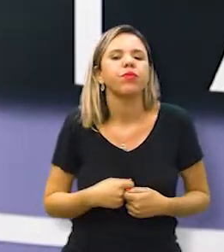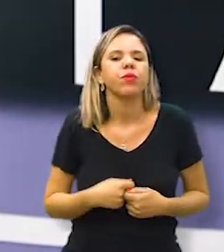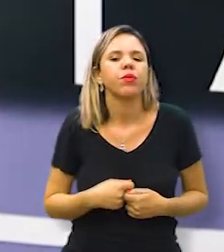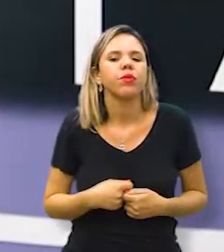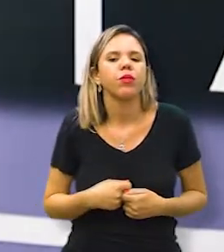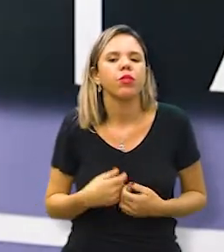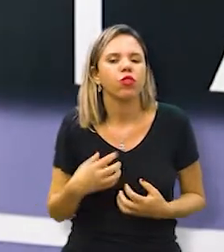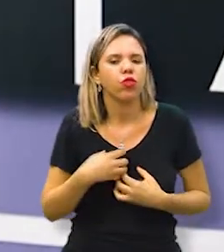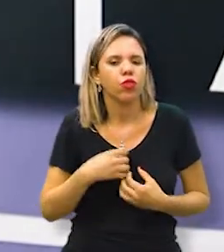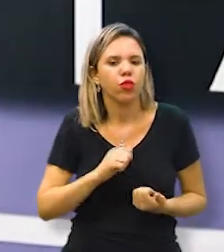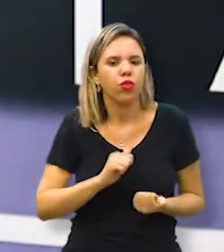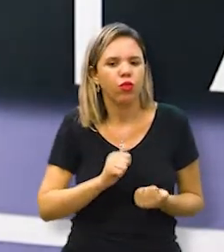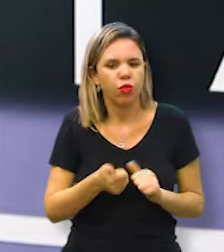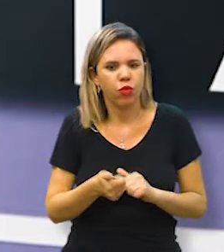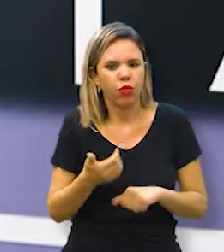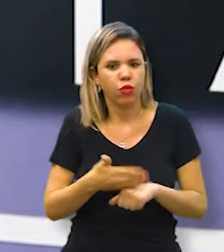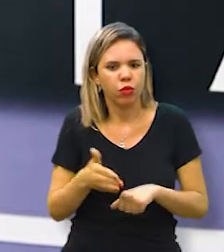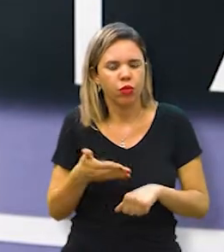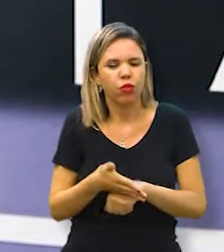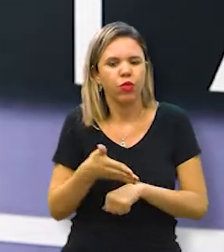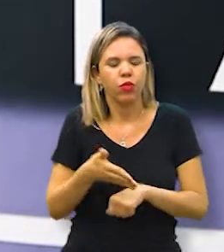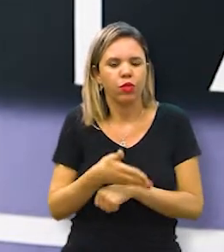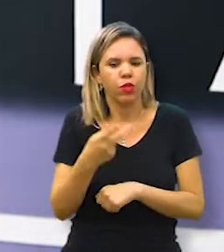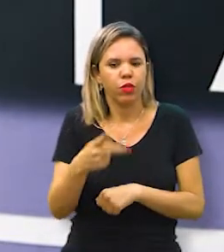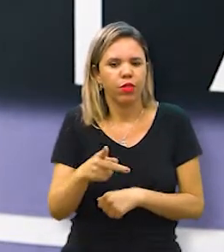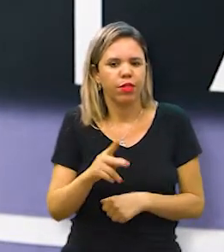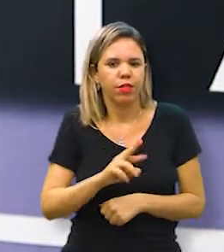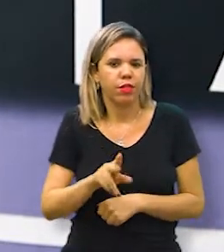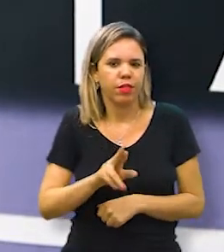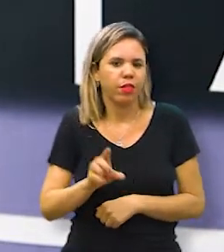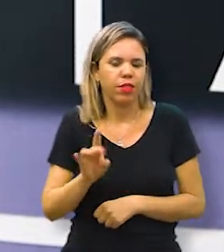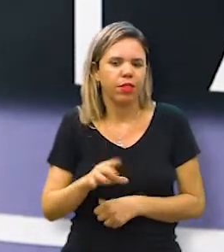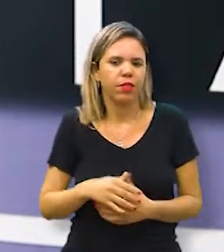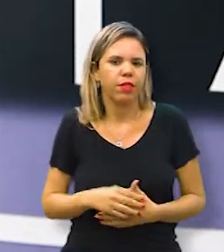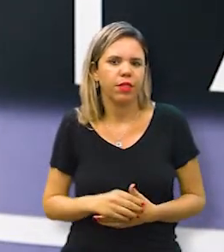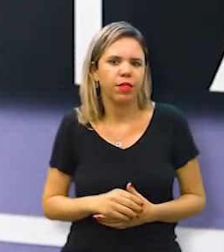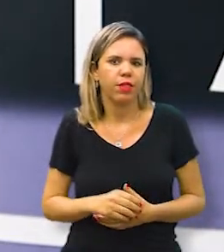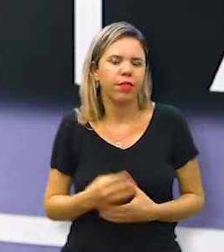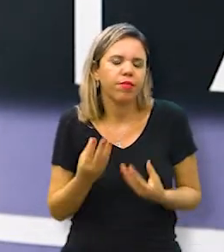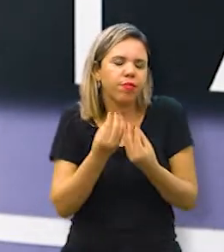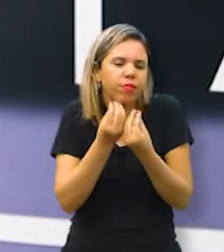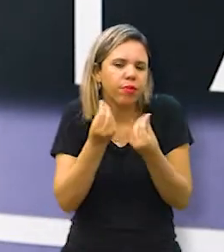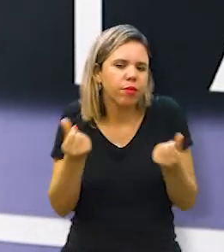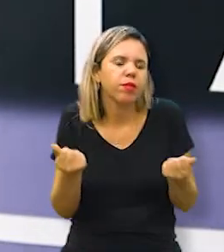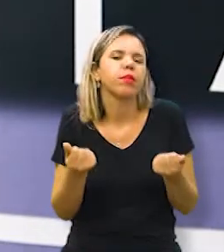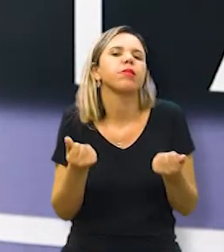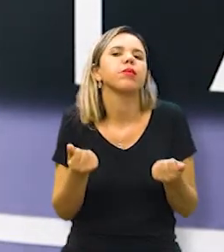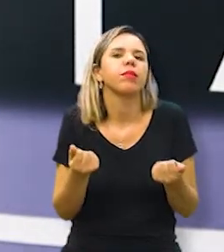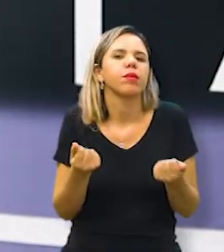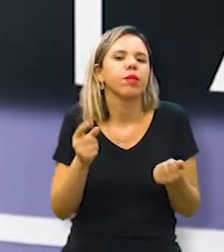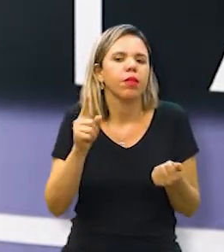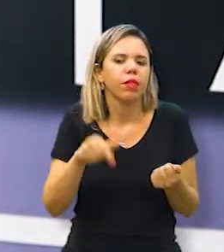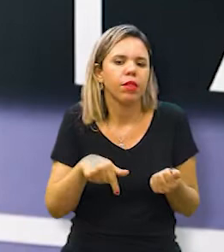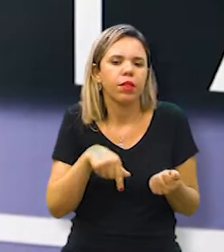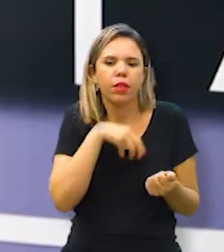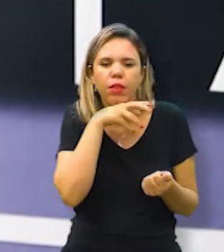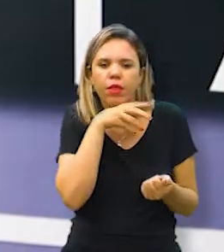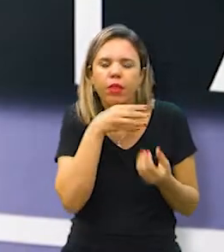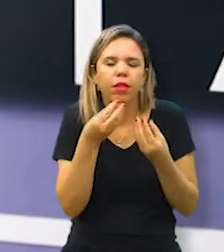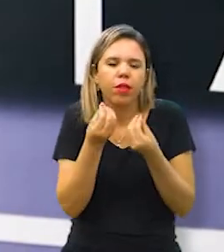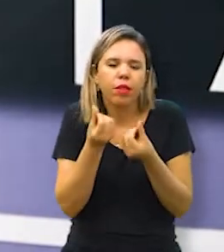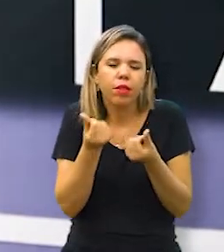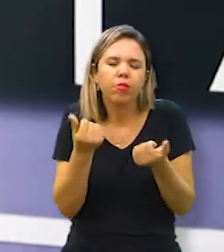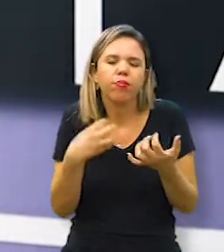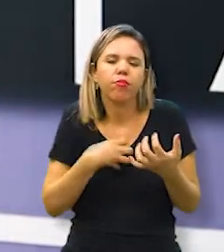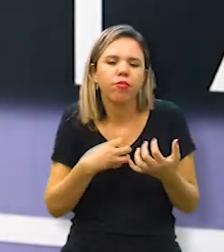pelo esporte em que ele está envolvido. Mas não só isso, pela sua sensibilidade, porque é um animal muito